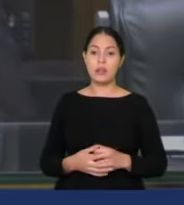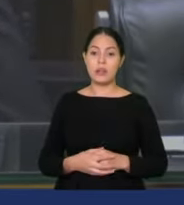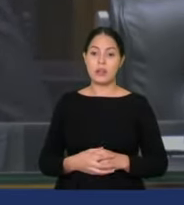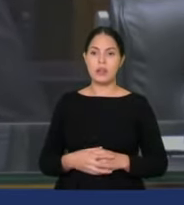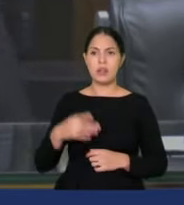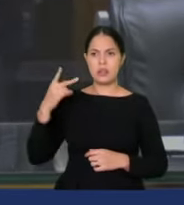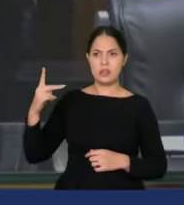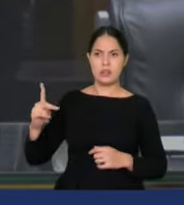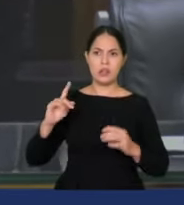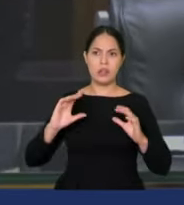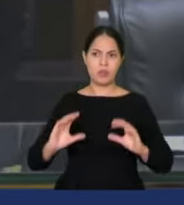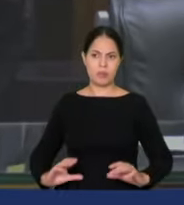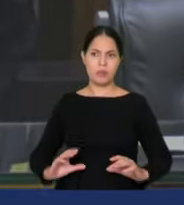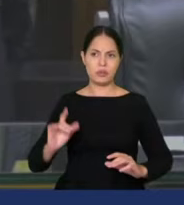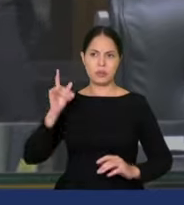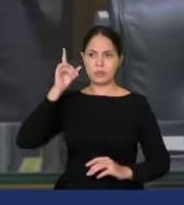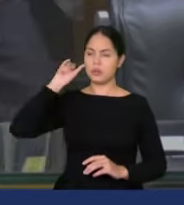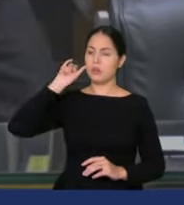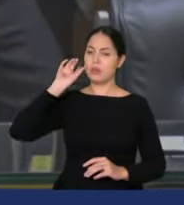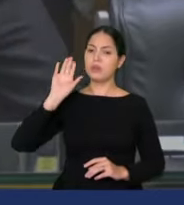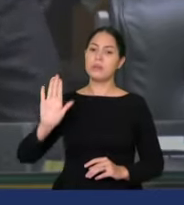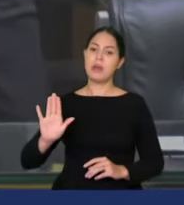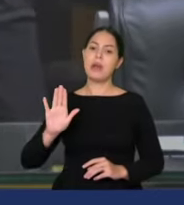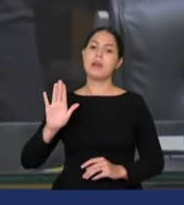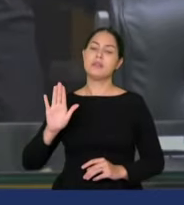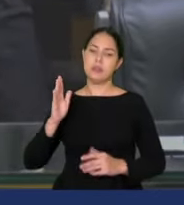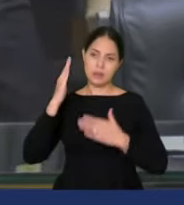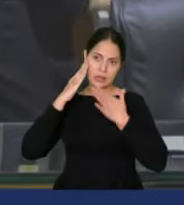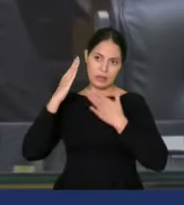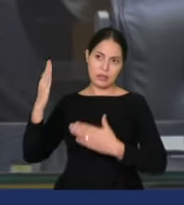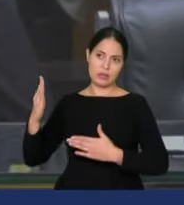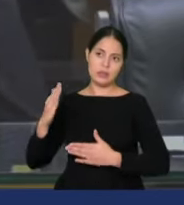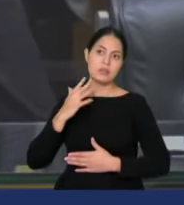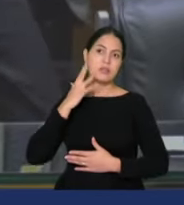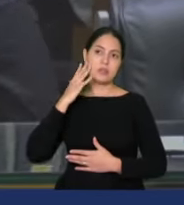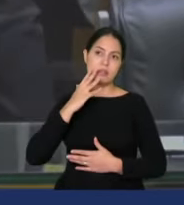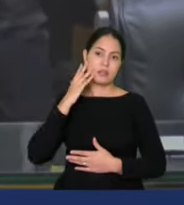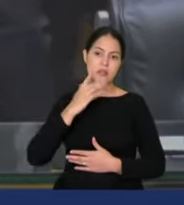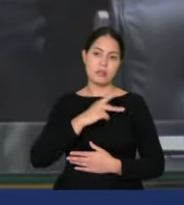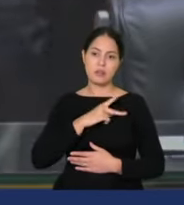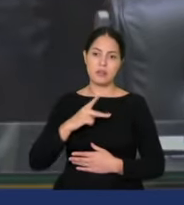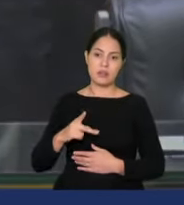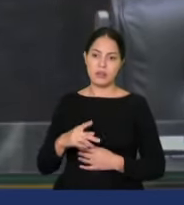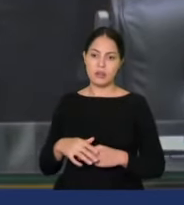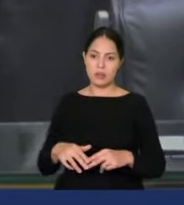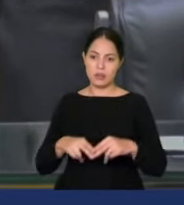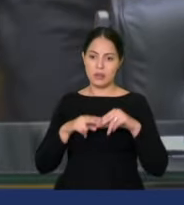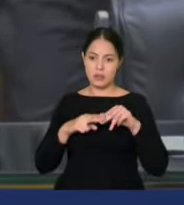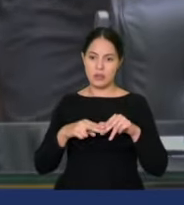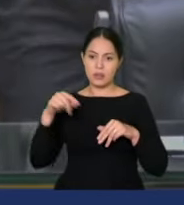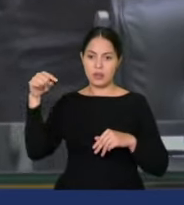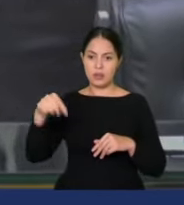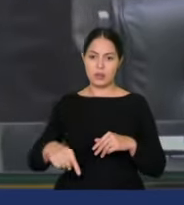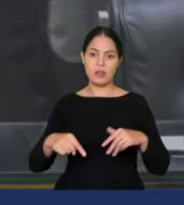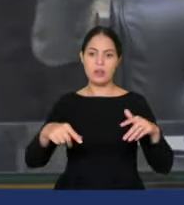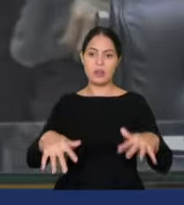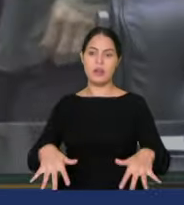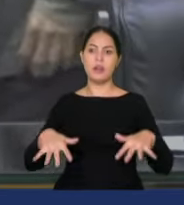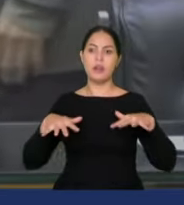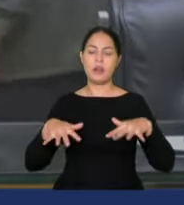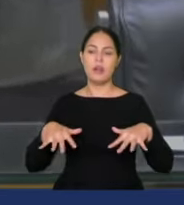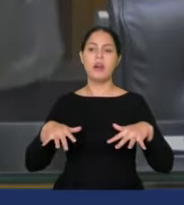dele ontem, mas também não posso deixar de agradecer ao fato de que aqui há muita